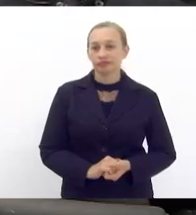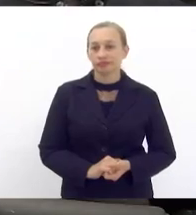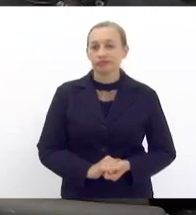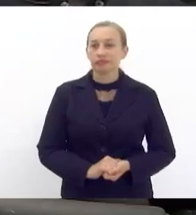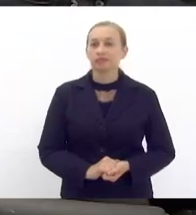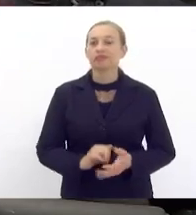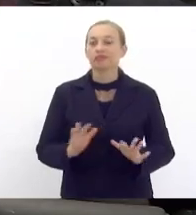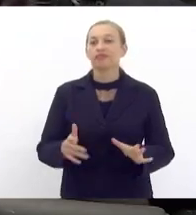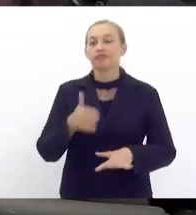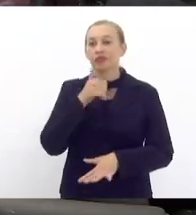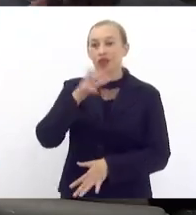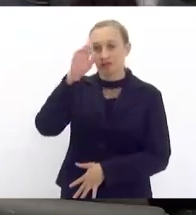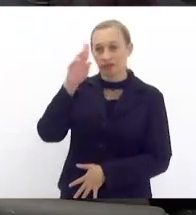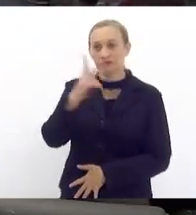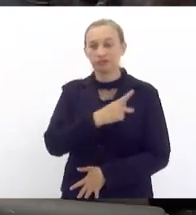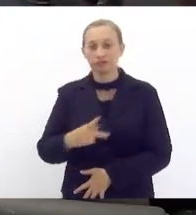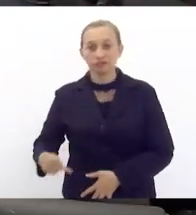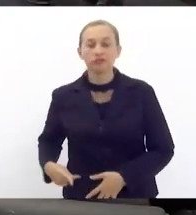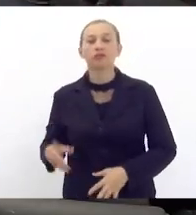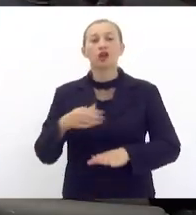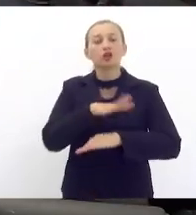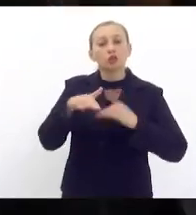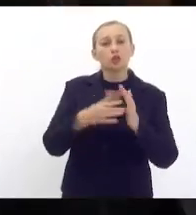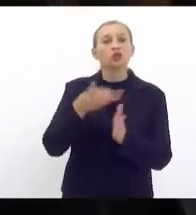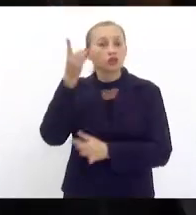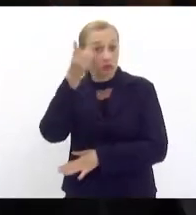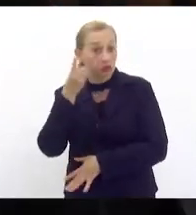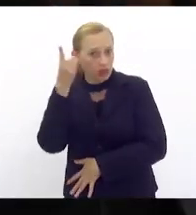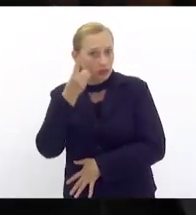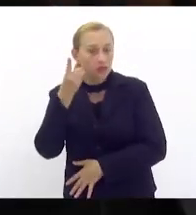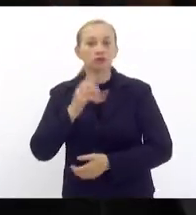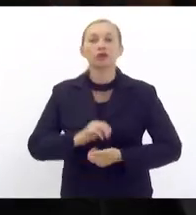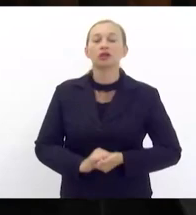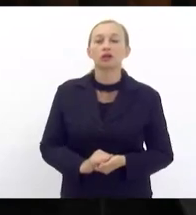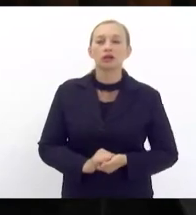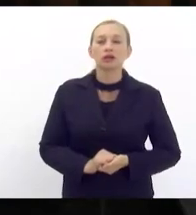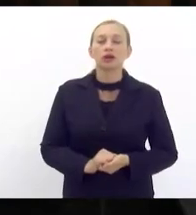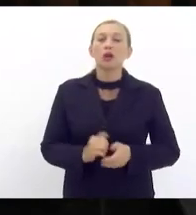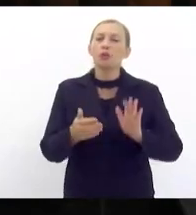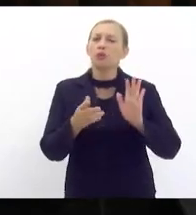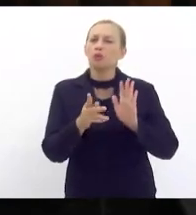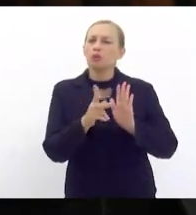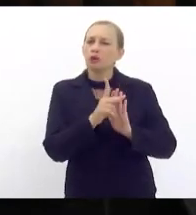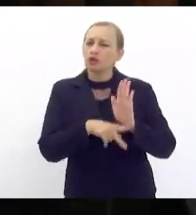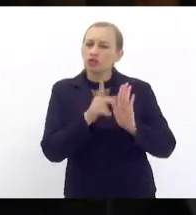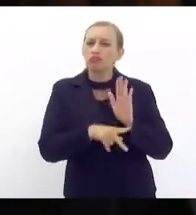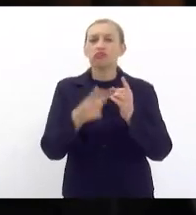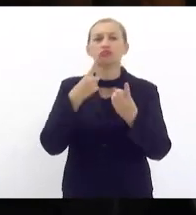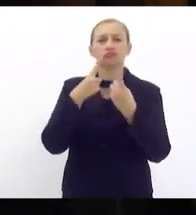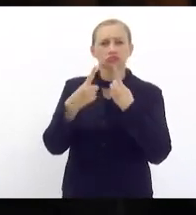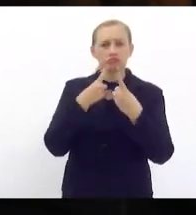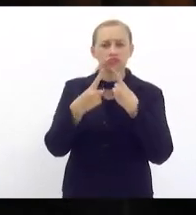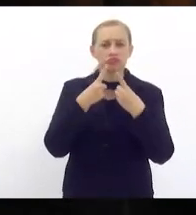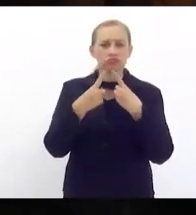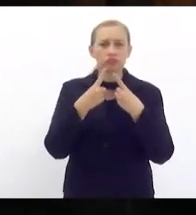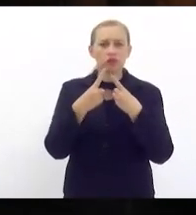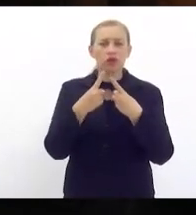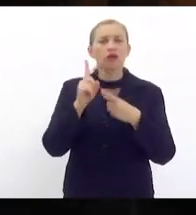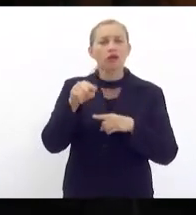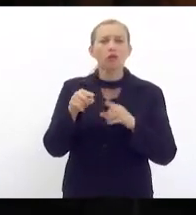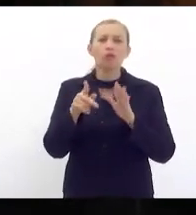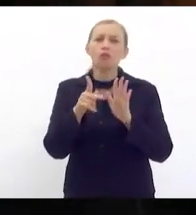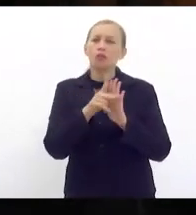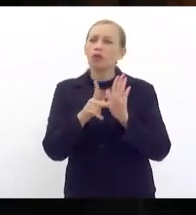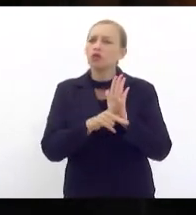senhora presidenta senhoras de deputadas senhores deputados projetos de lei em discussão é o projeto